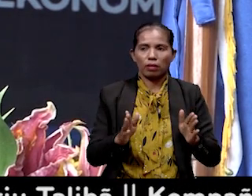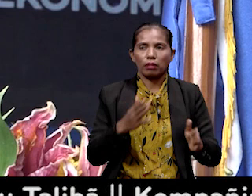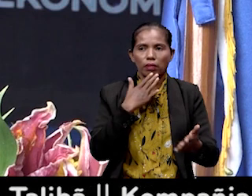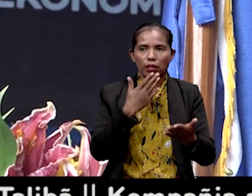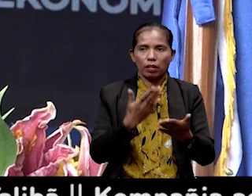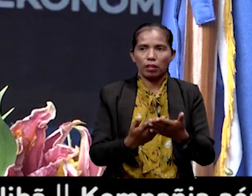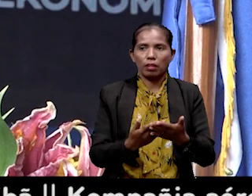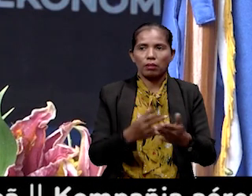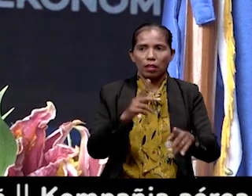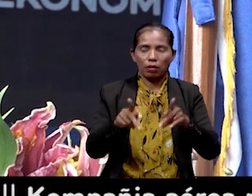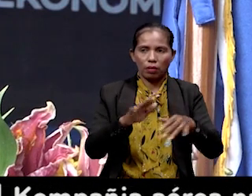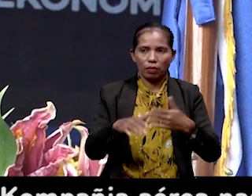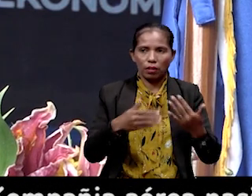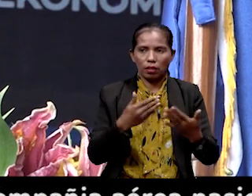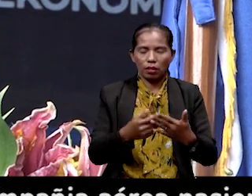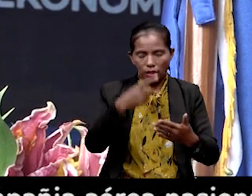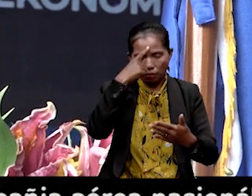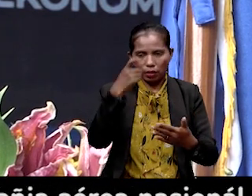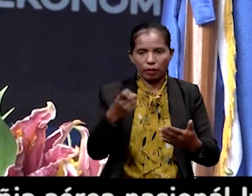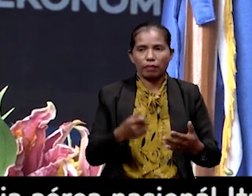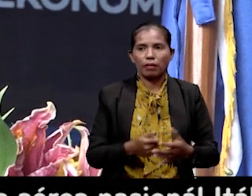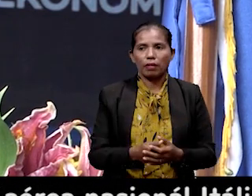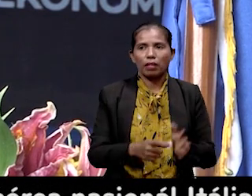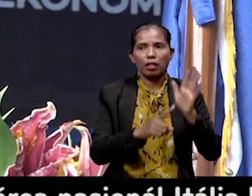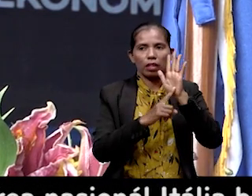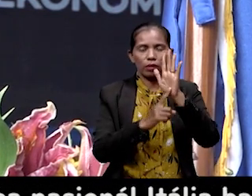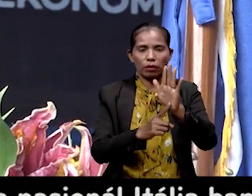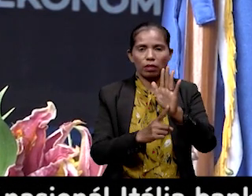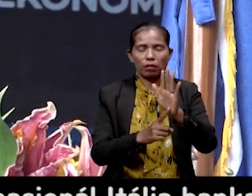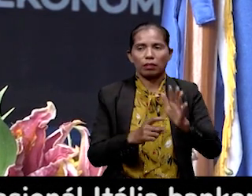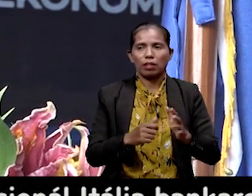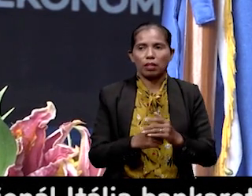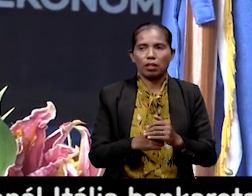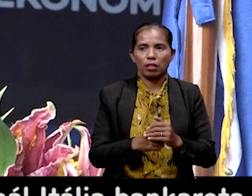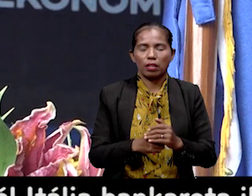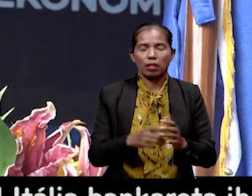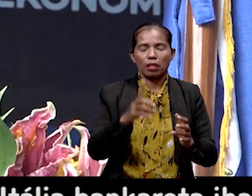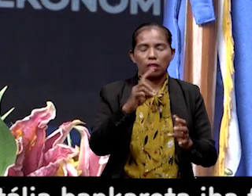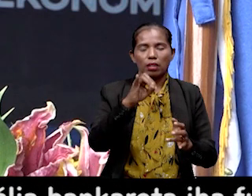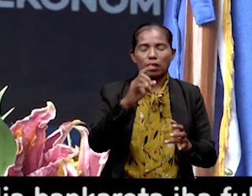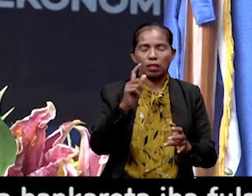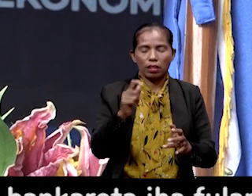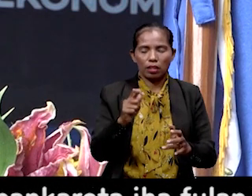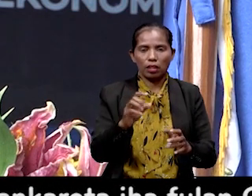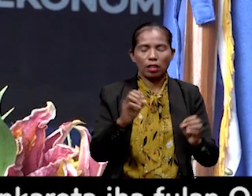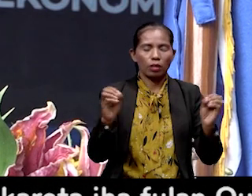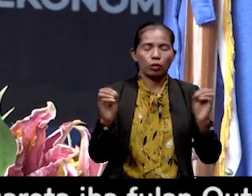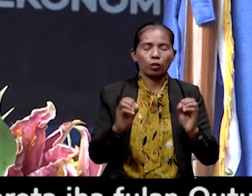ba komunidade. Namane, hatudu ba kata di IT, laos bote di